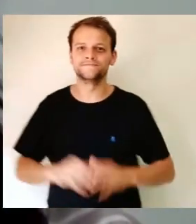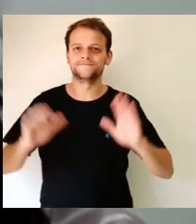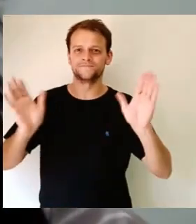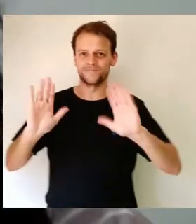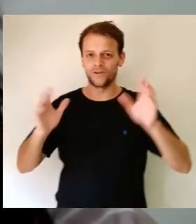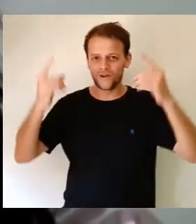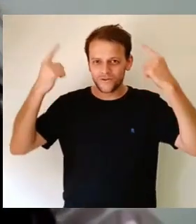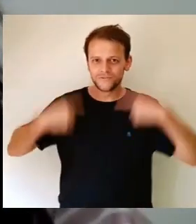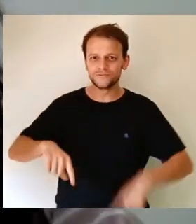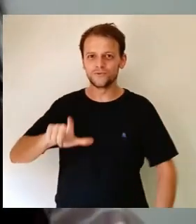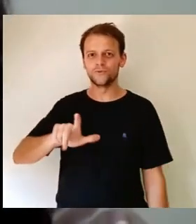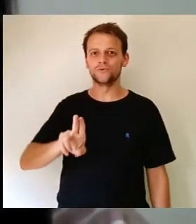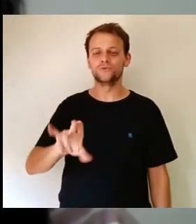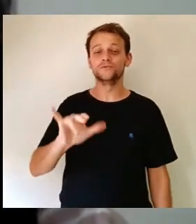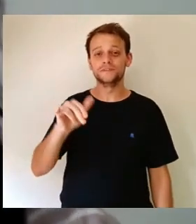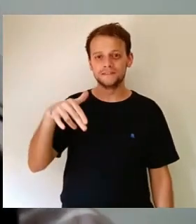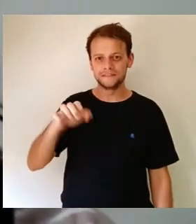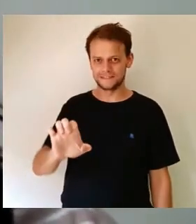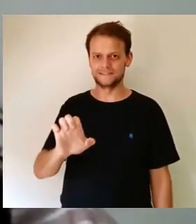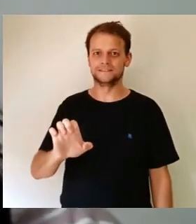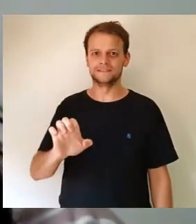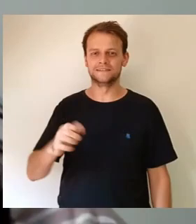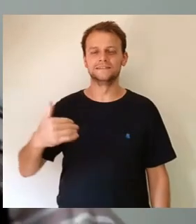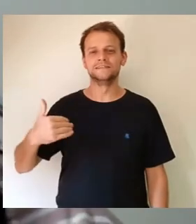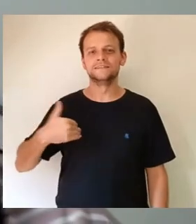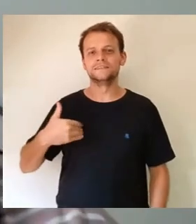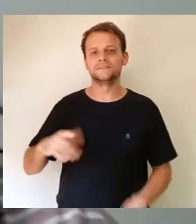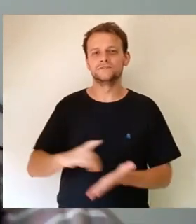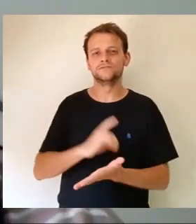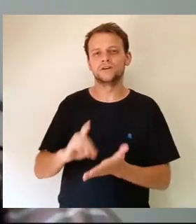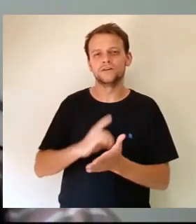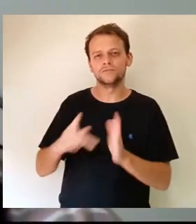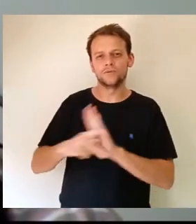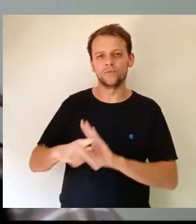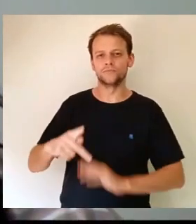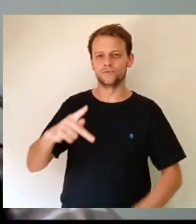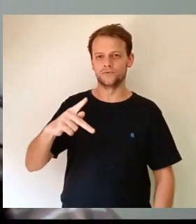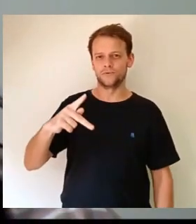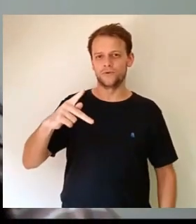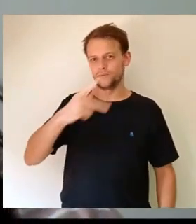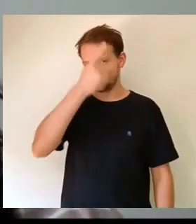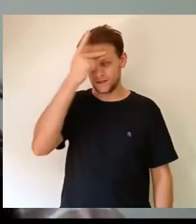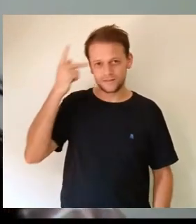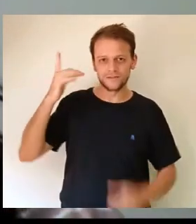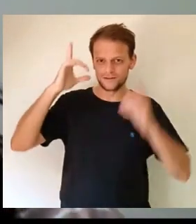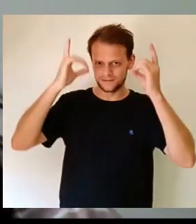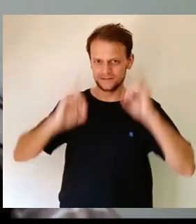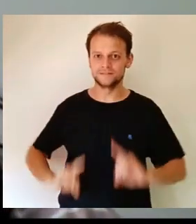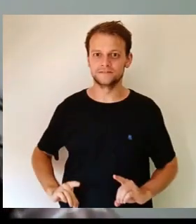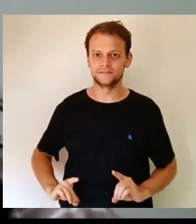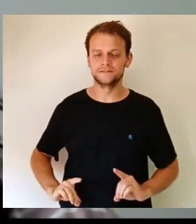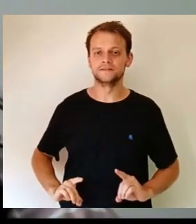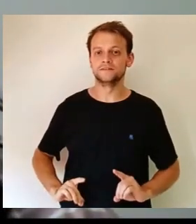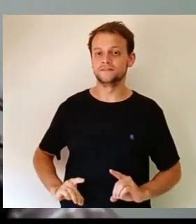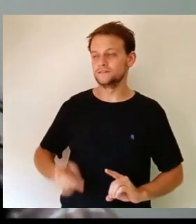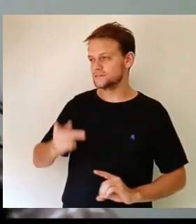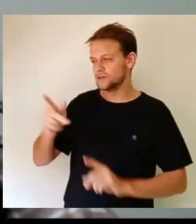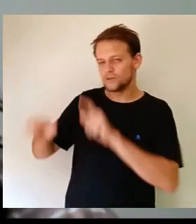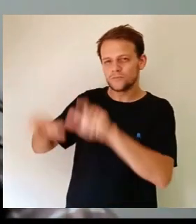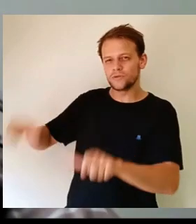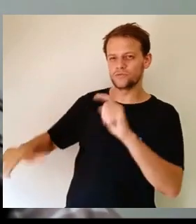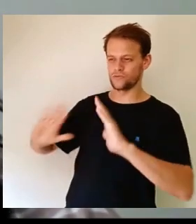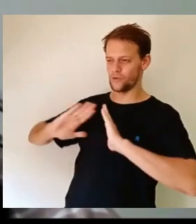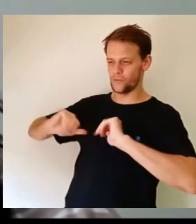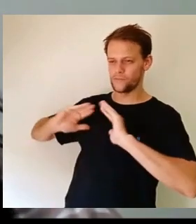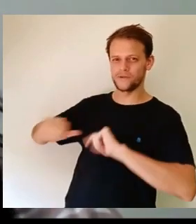lá, que é a Luciane Cadumoto, falou através do Diário PCB. E, na verdade, essa é a minha primeira gravação.